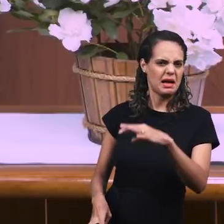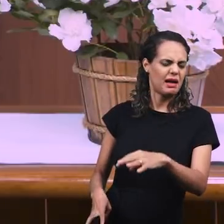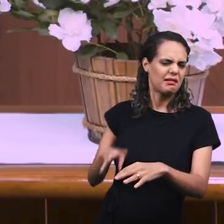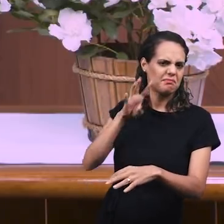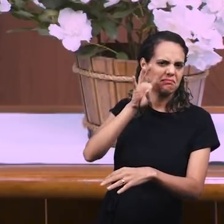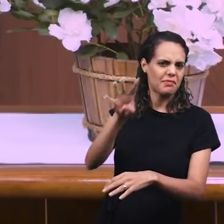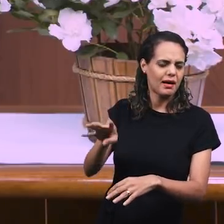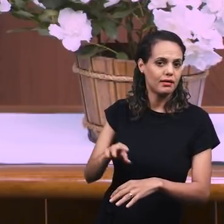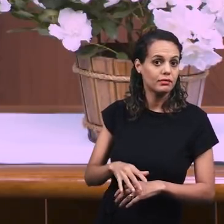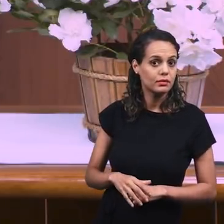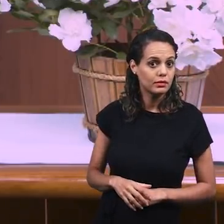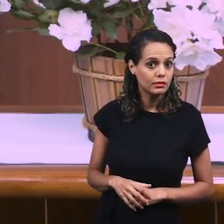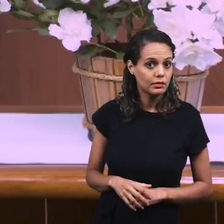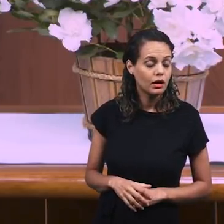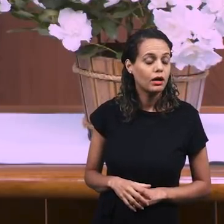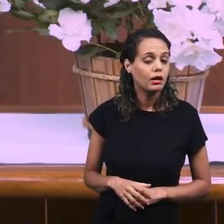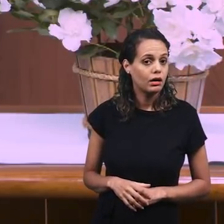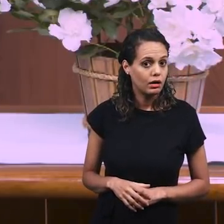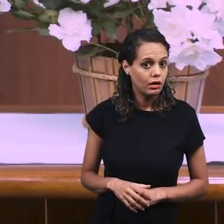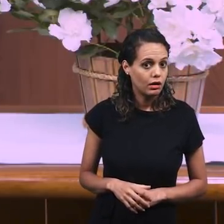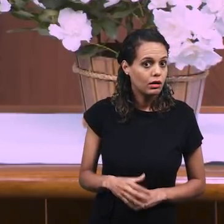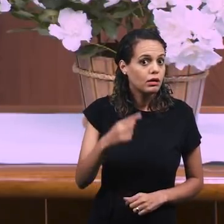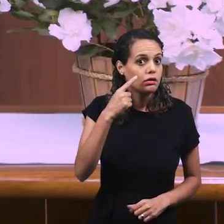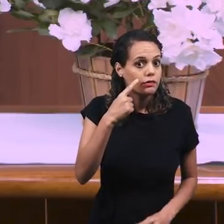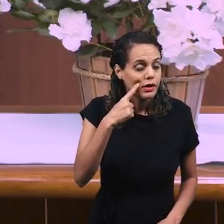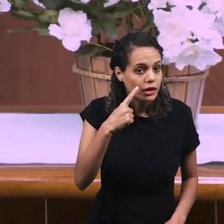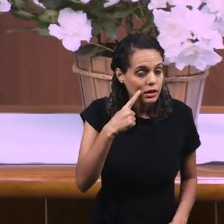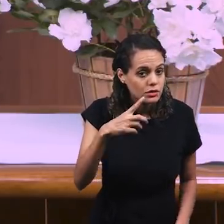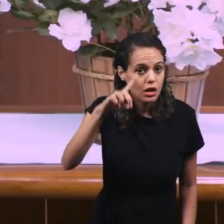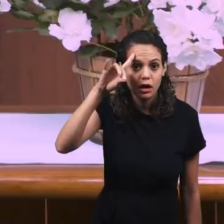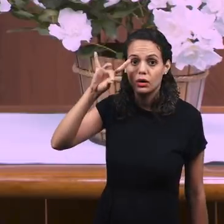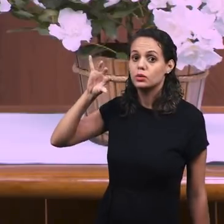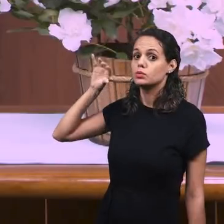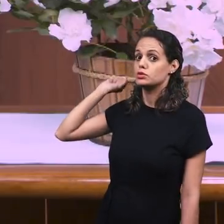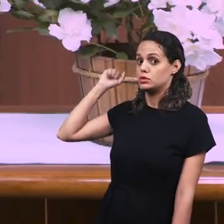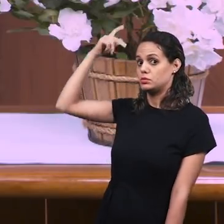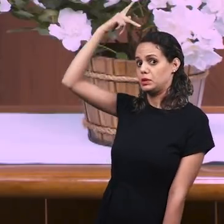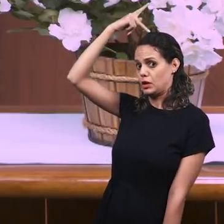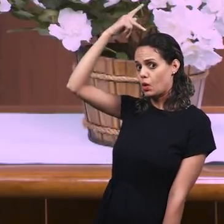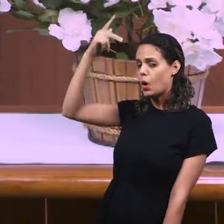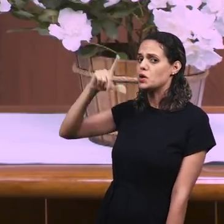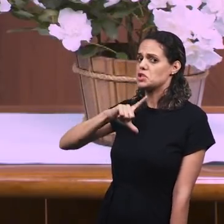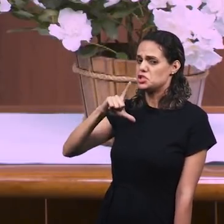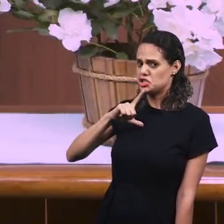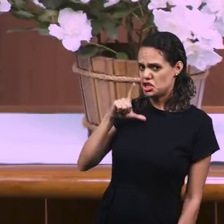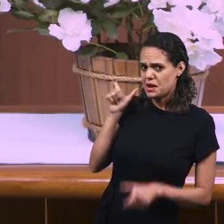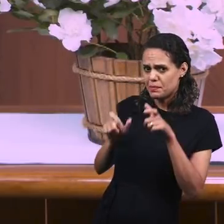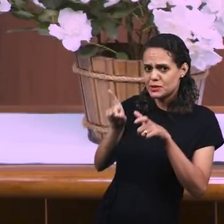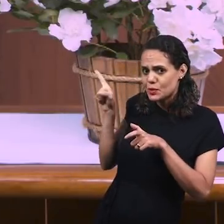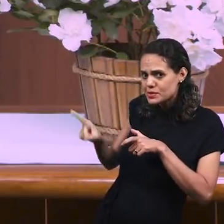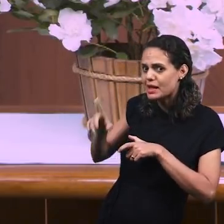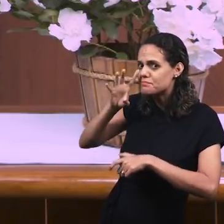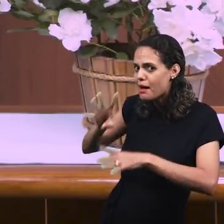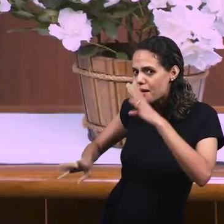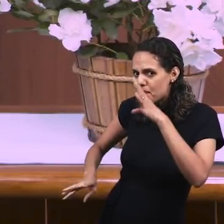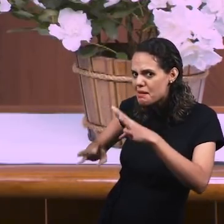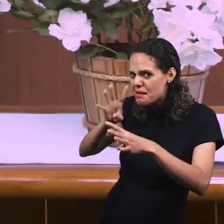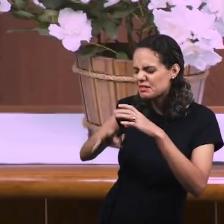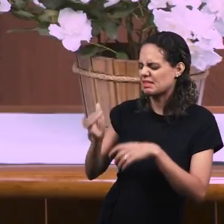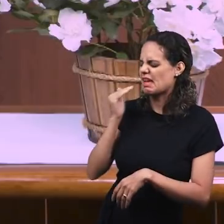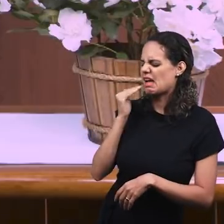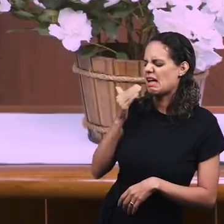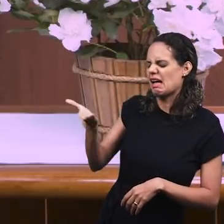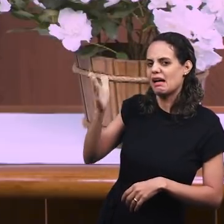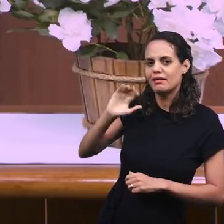fazer críticas. Você veja, até no dia do Pentecostes tinha gente para fazer crítica. E para botar defeito em